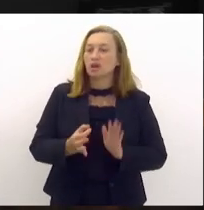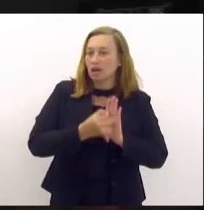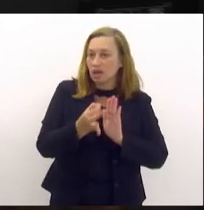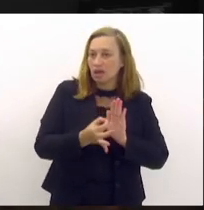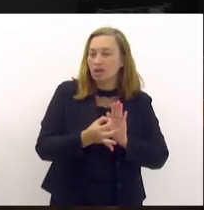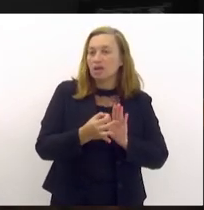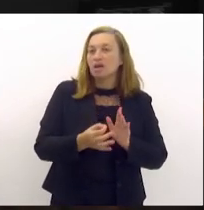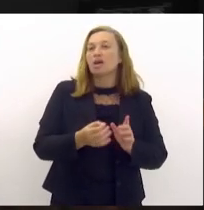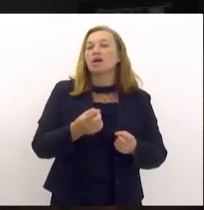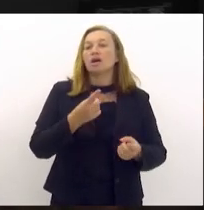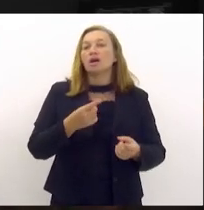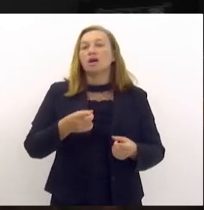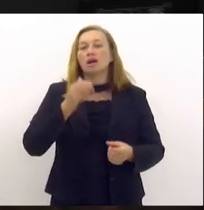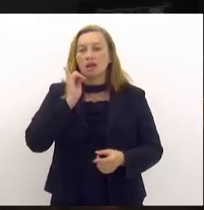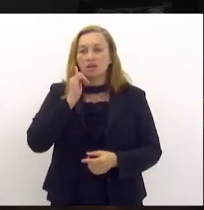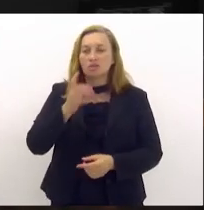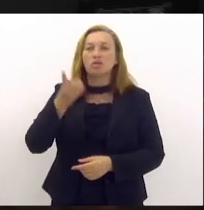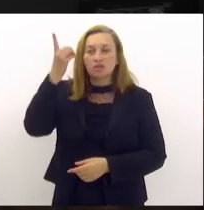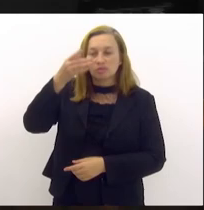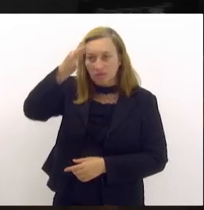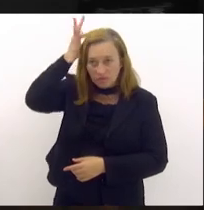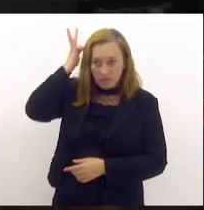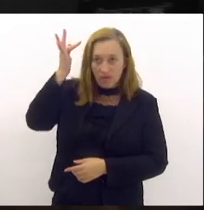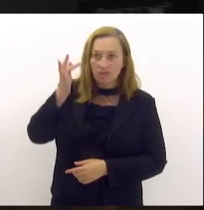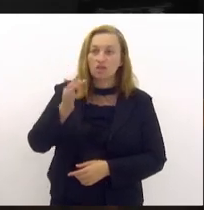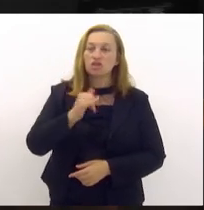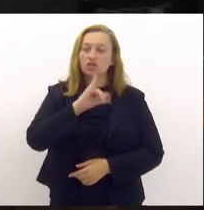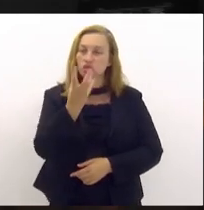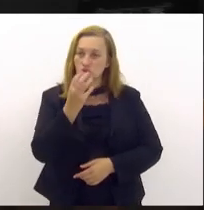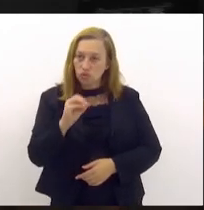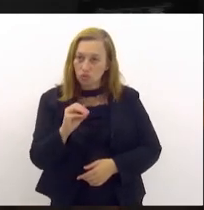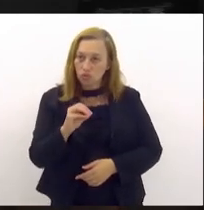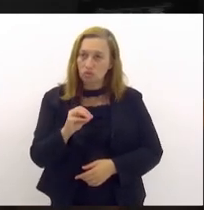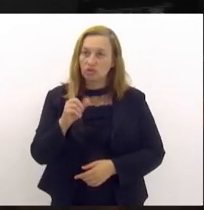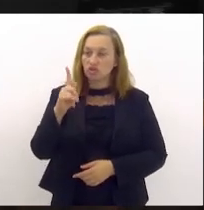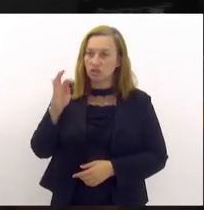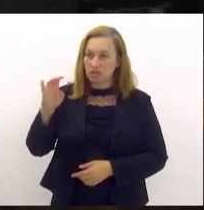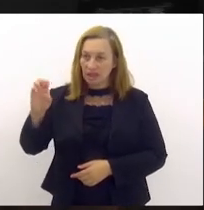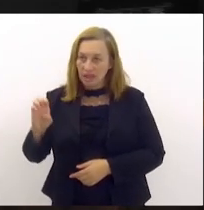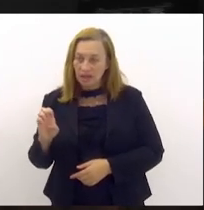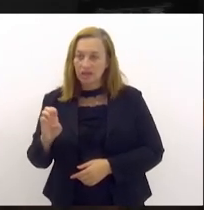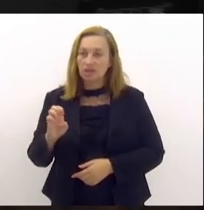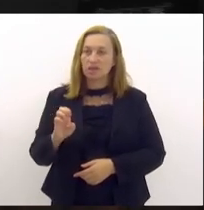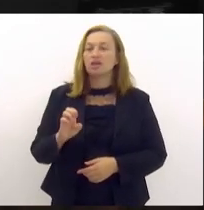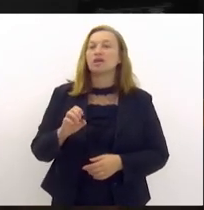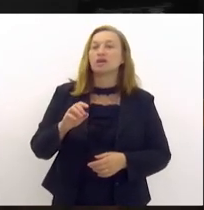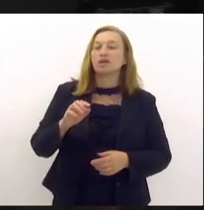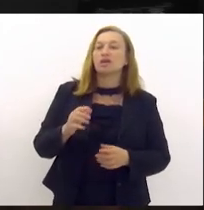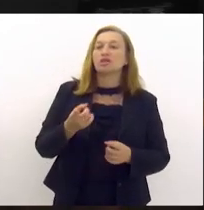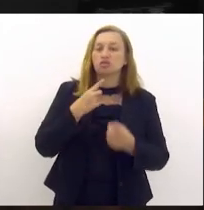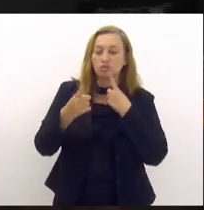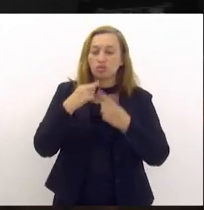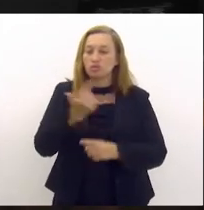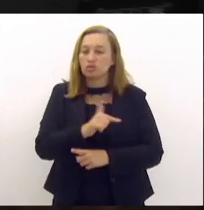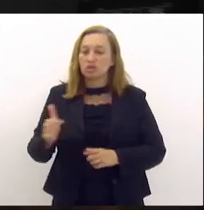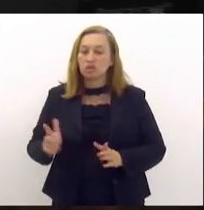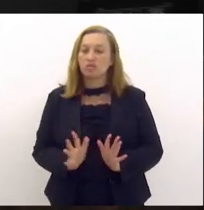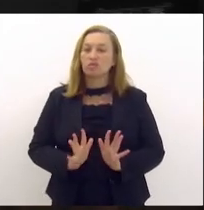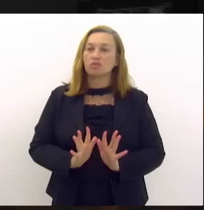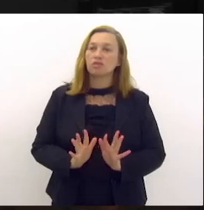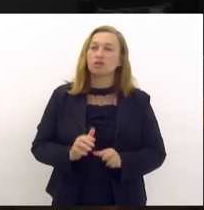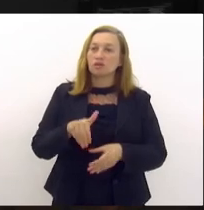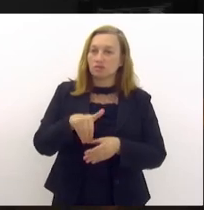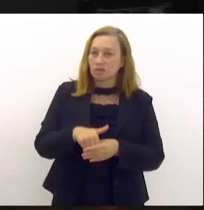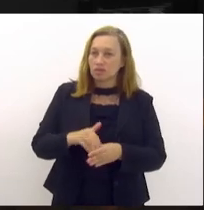Relatores, deputado Fred Pacheco, Gisele Monteiro, Júlio Rocha e Renato Miranda. Em discussão, não havendo quem queira discutir, encerrada a